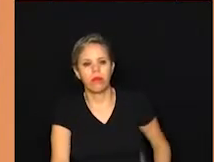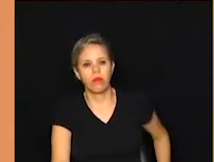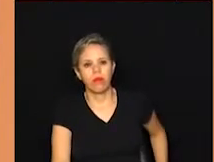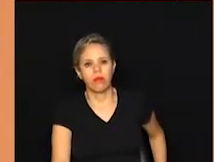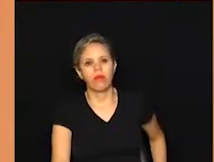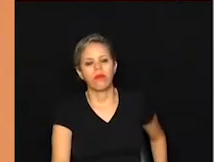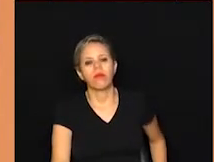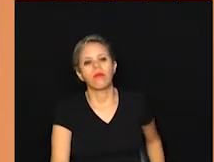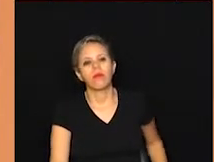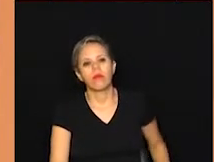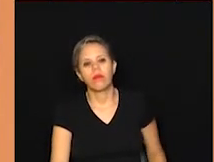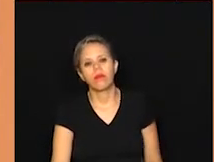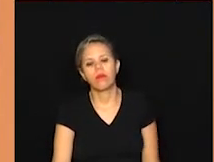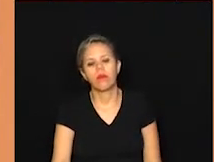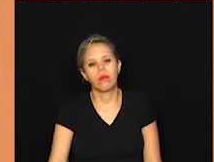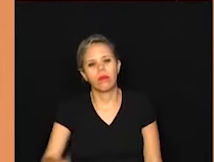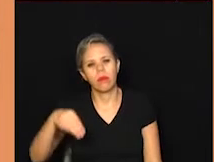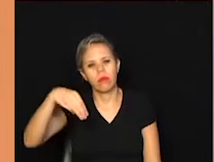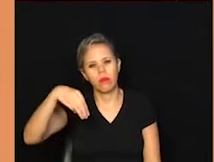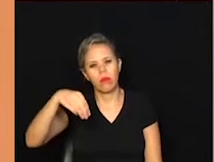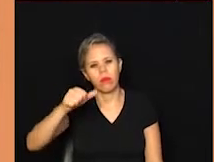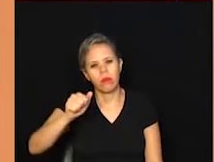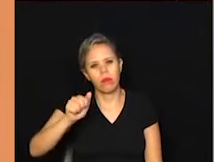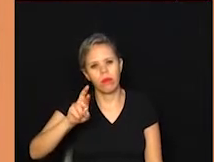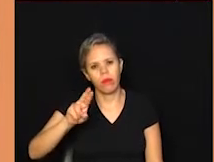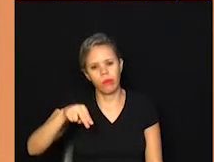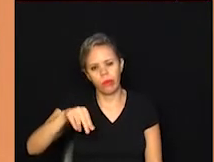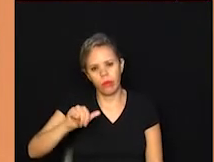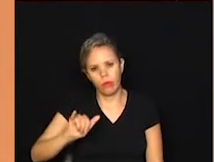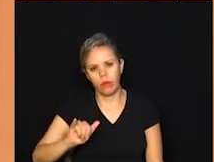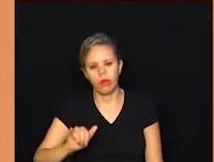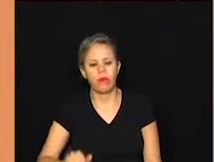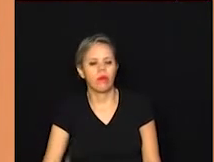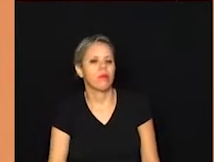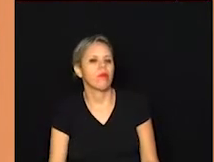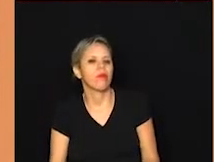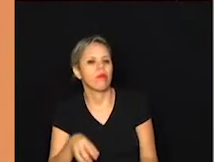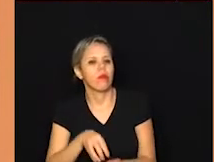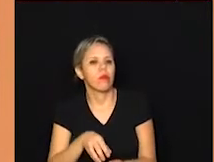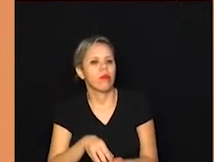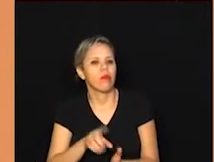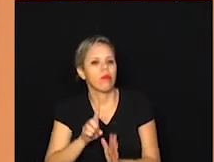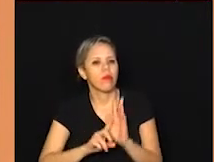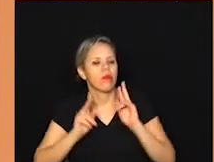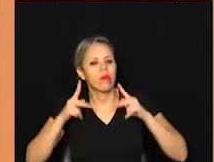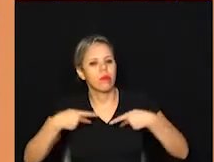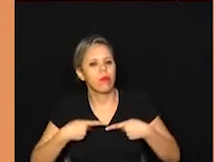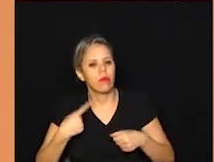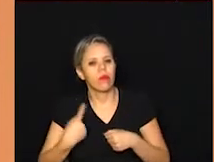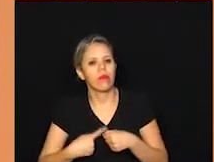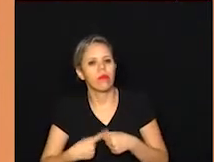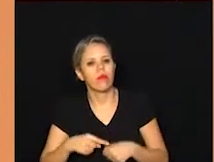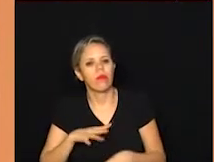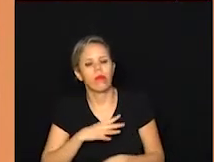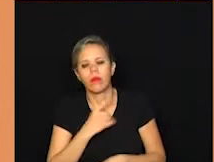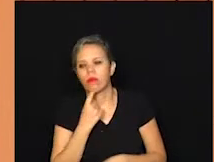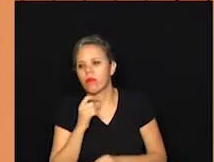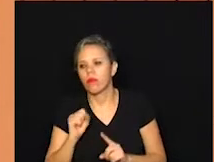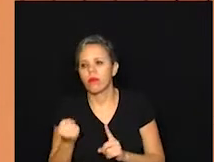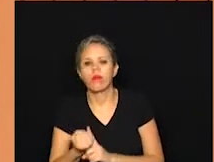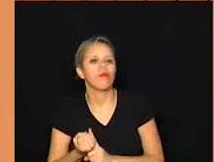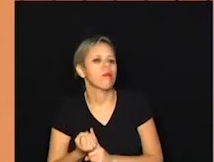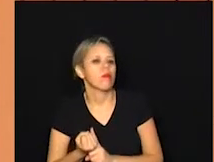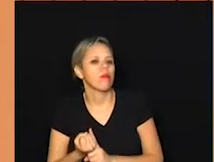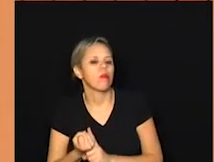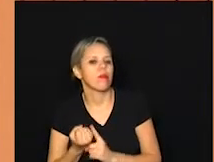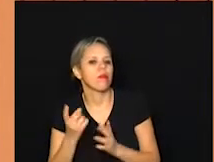a Marnem, a diretora do Departamento de Direitos Humanos Municipal, Assistência Social, Pessoa